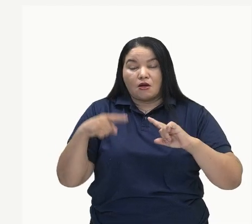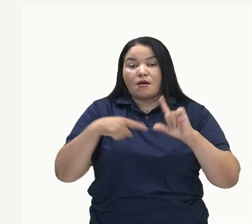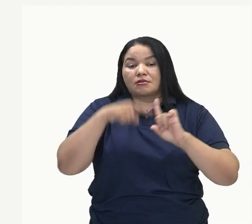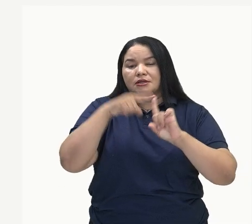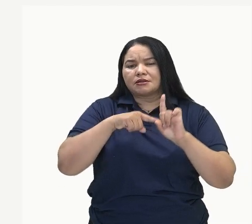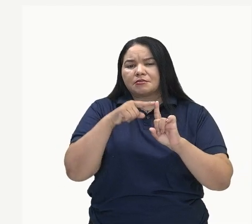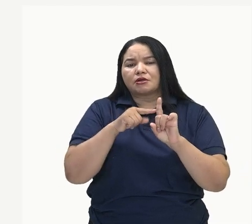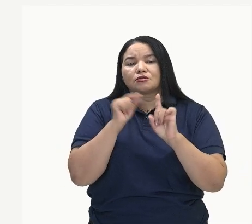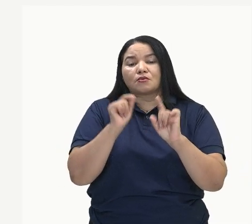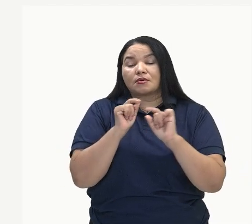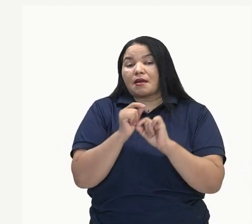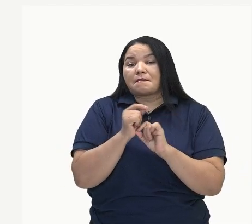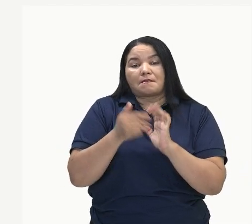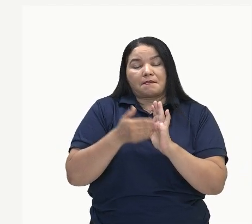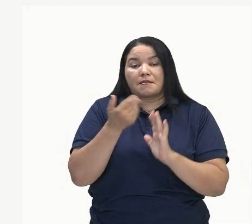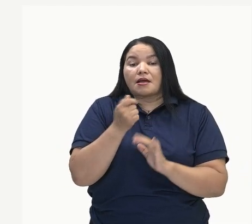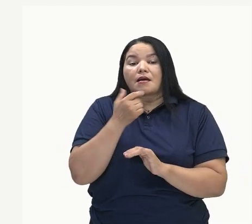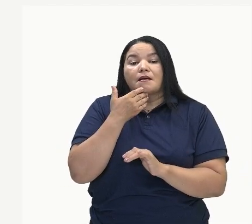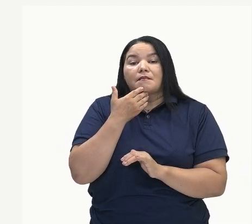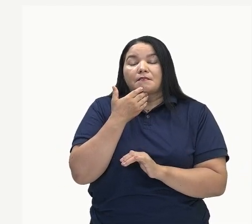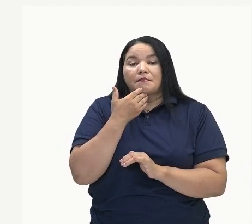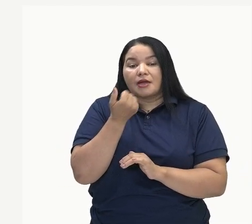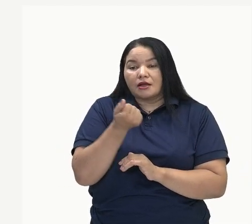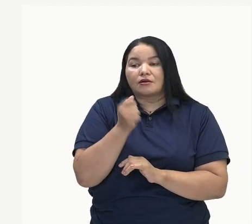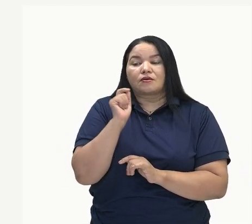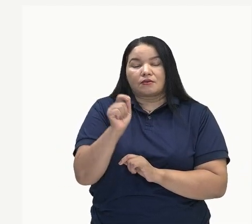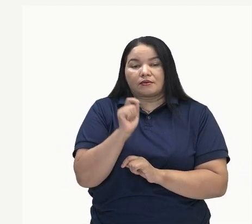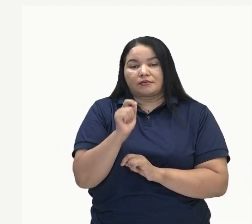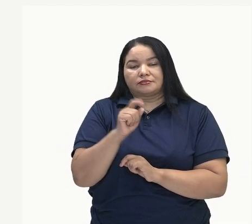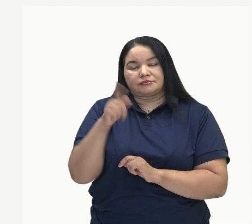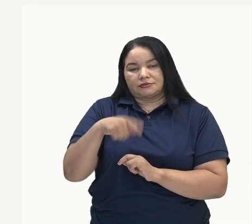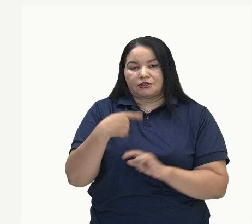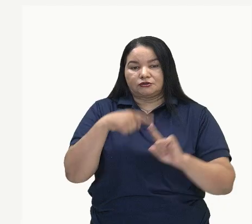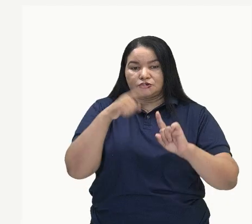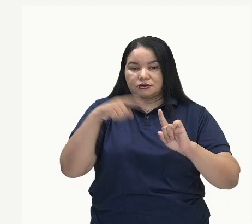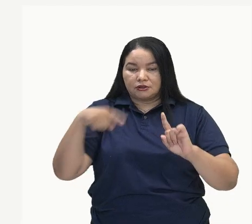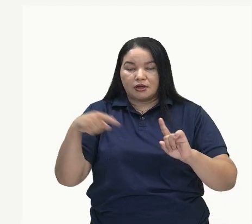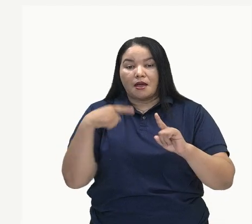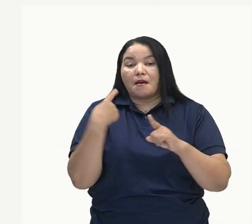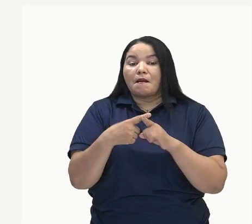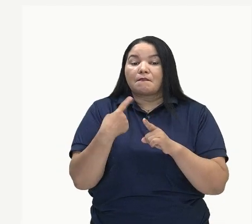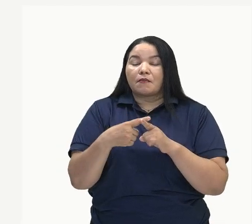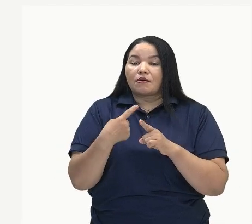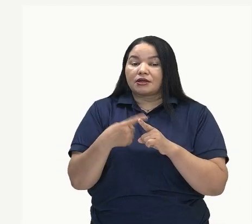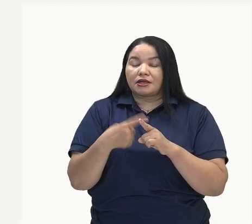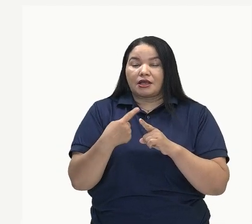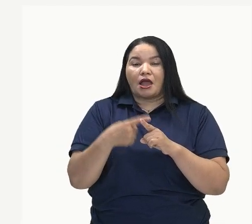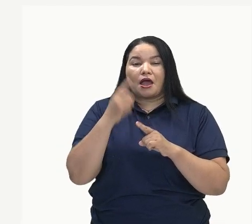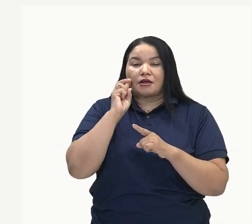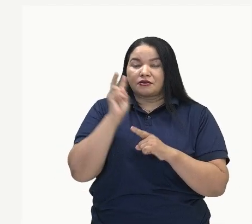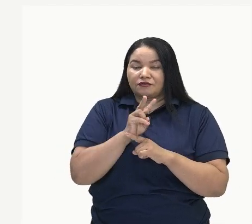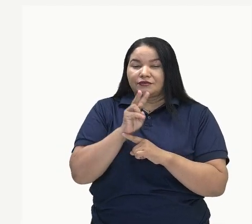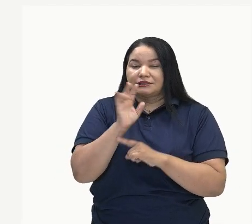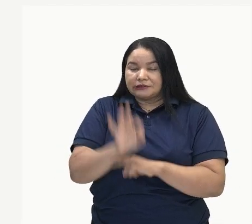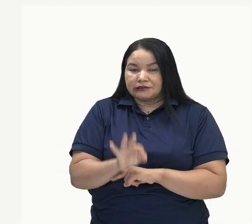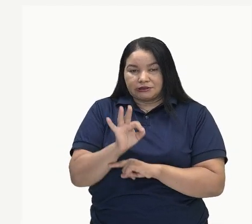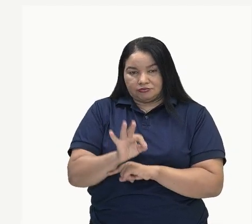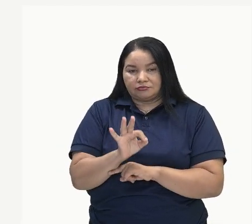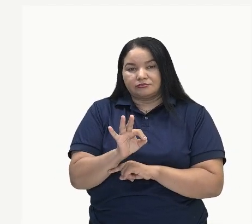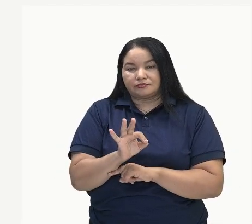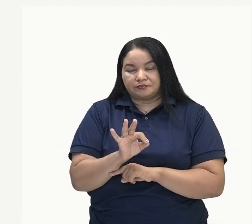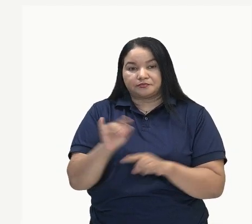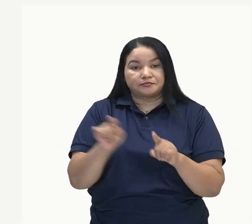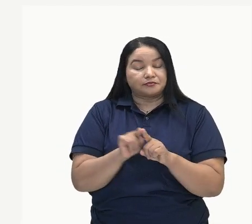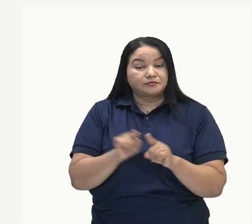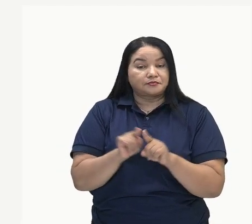melhor gráfico? O melhor gráfico, nesse caso, é o gráfico de linhas, porque a gente vai verificar essa variação certinho. É claro que